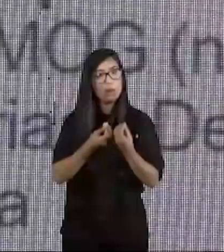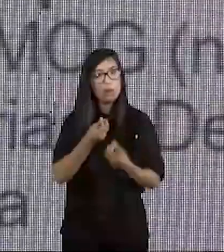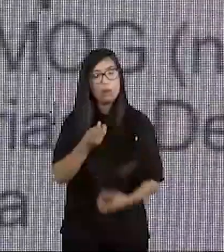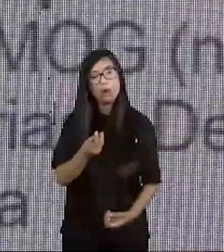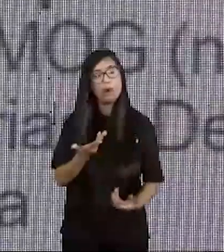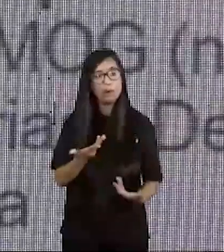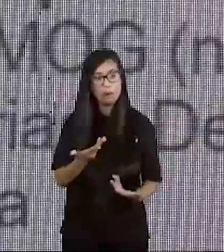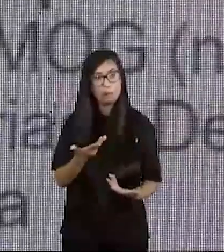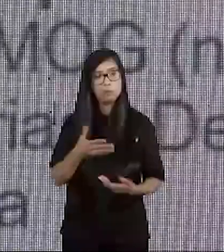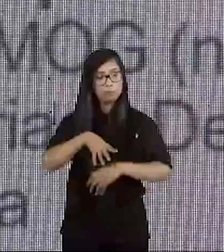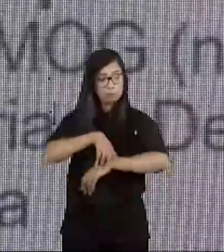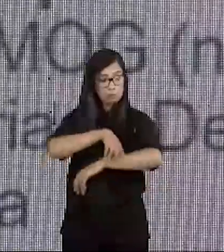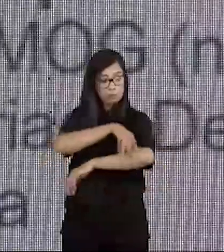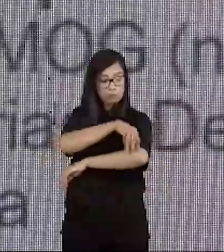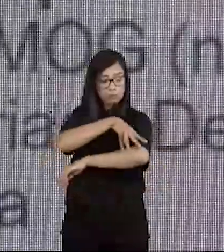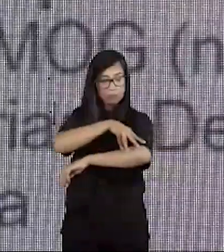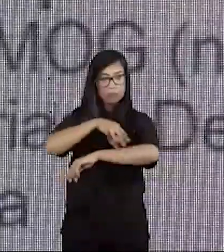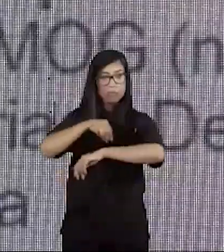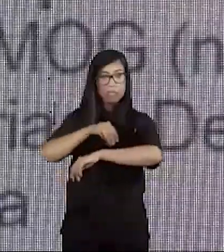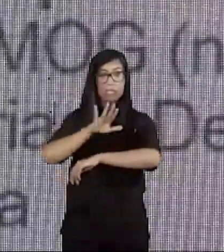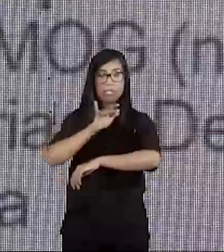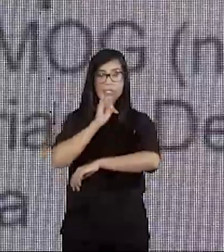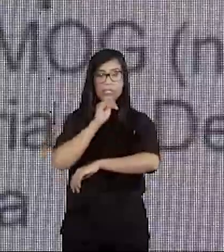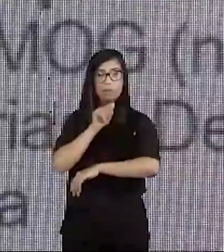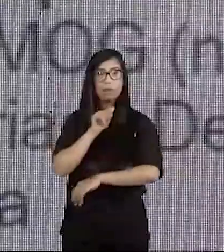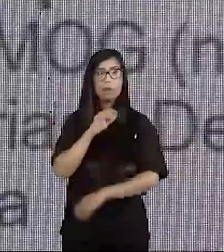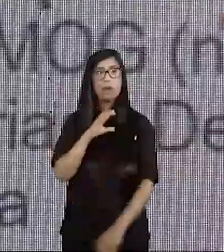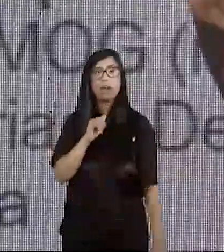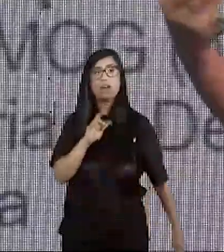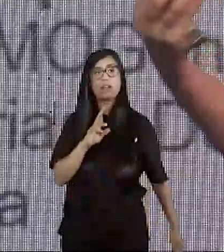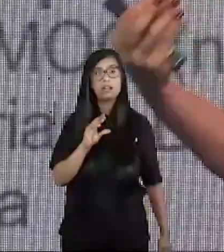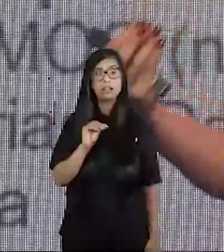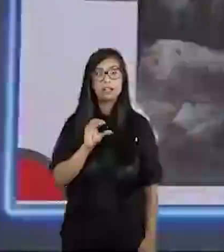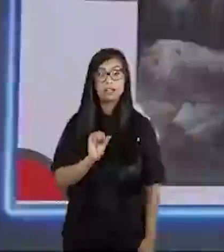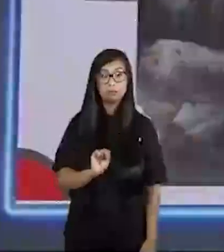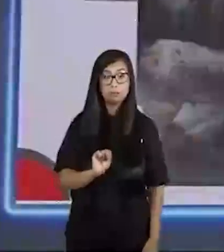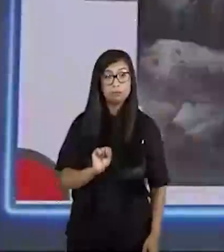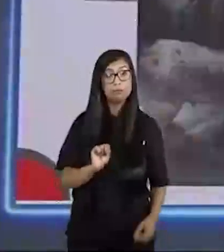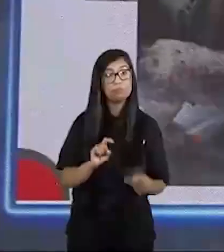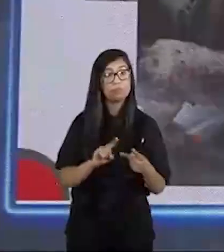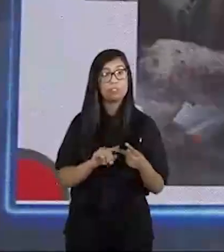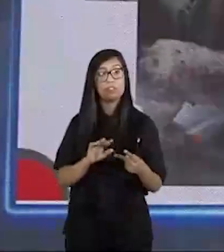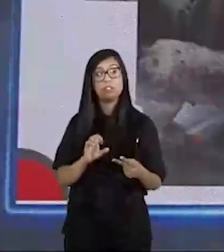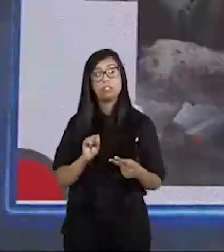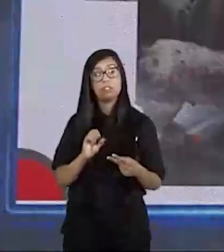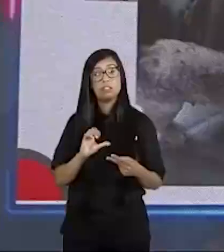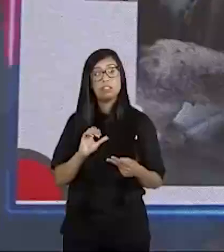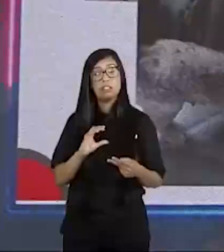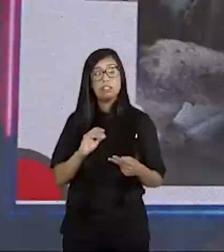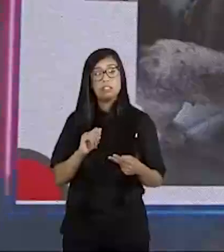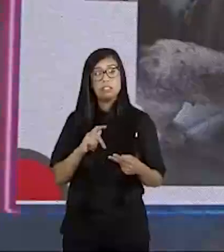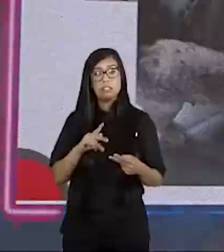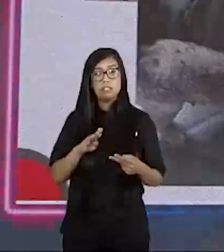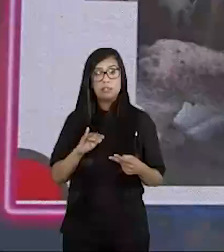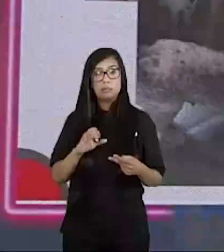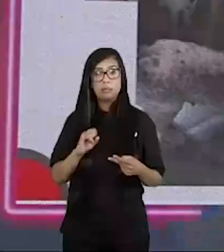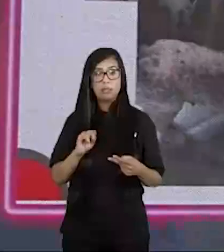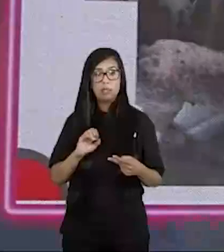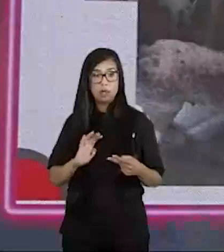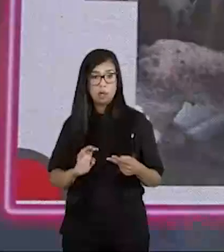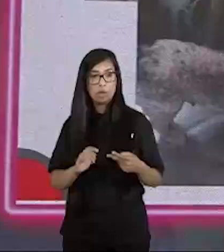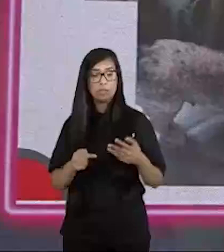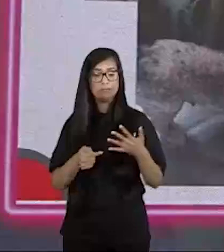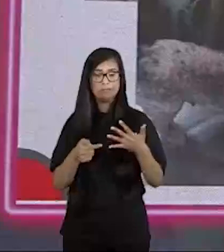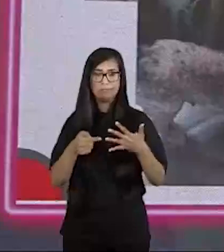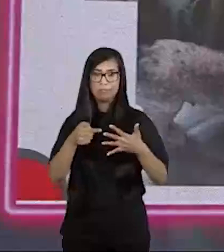cutâneo, a nobreza dos ácaros, Demodex, escabiose, o Sarcoptes scabi variedade